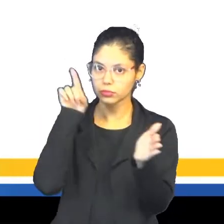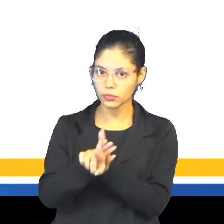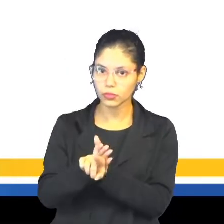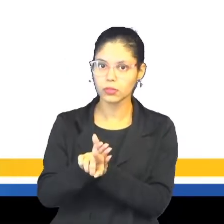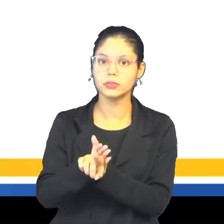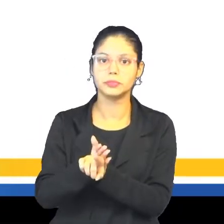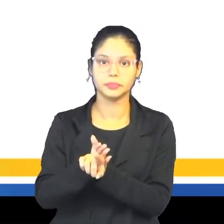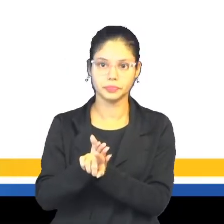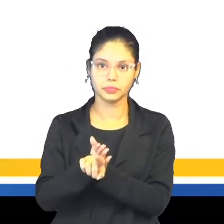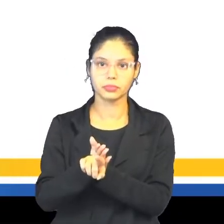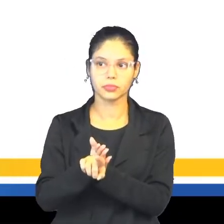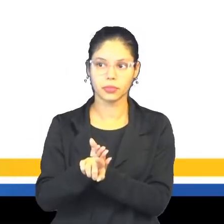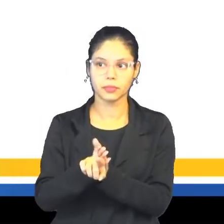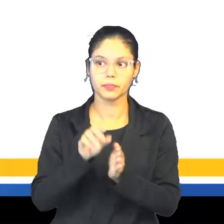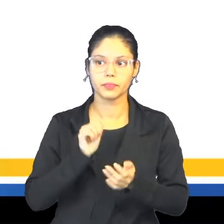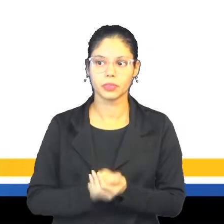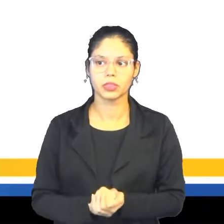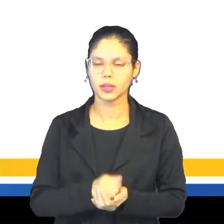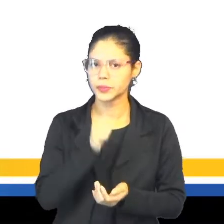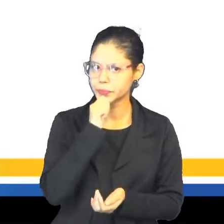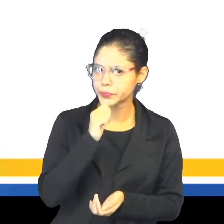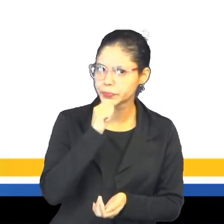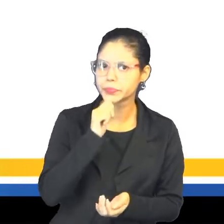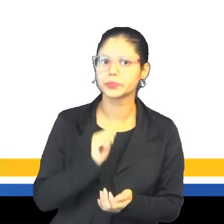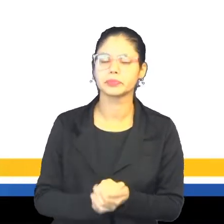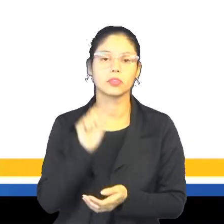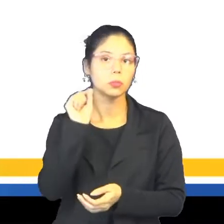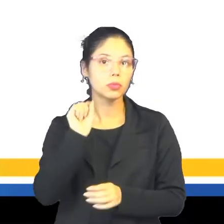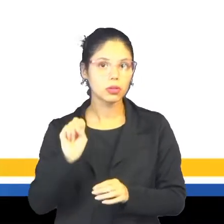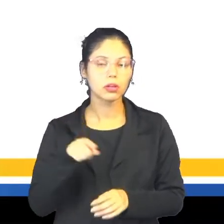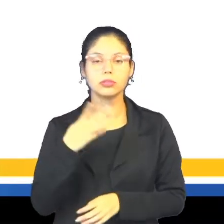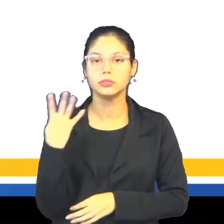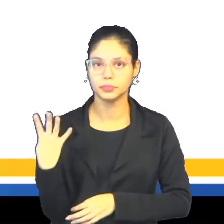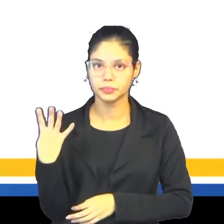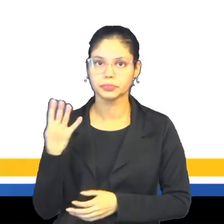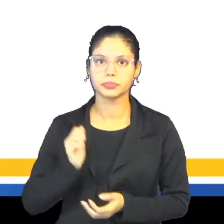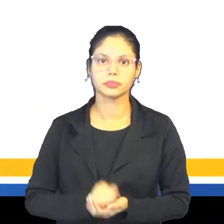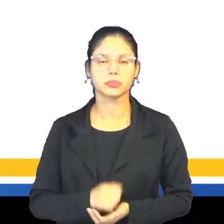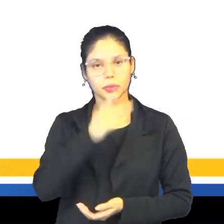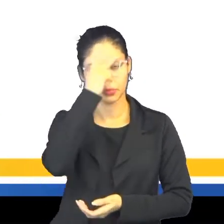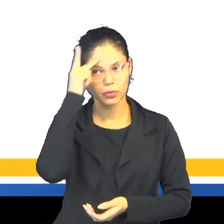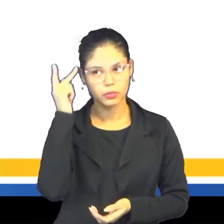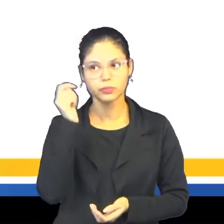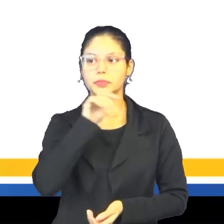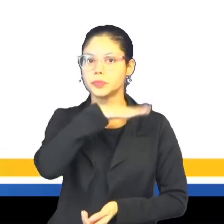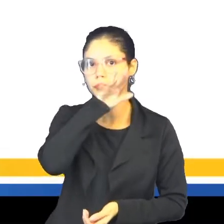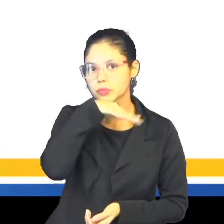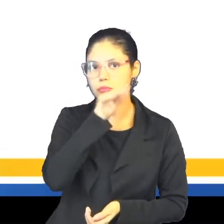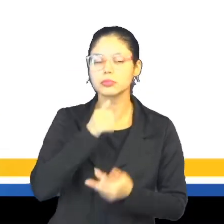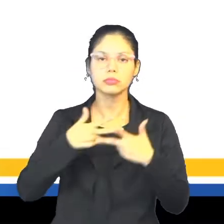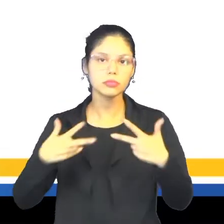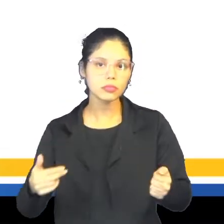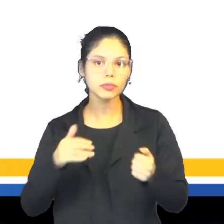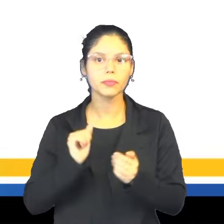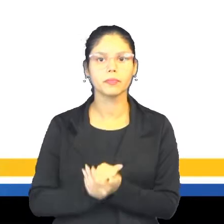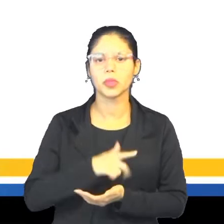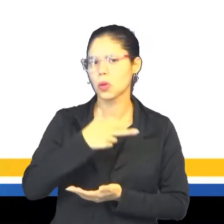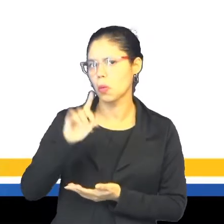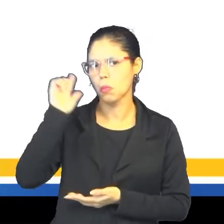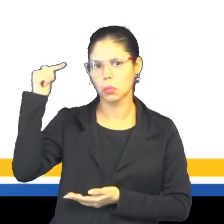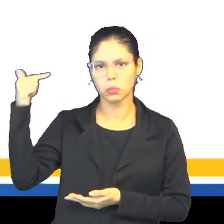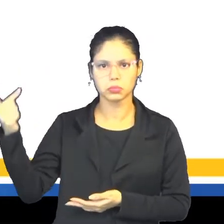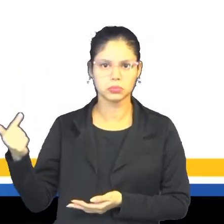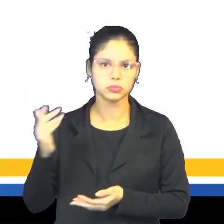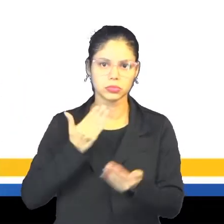perguntar, questionar, indagar sobre o quê? Quantidade de pessoas, animais, coisas e